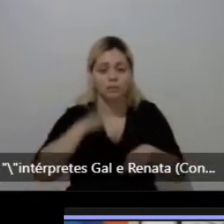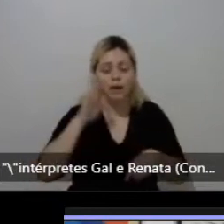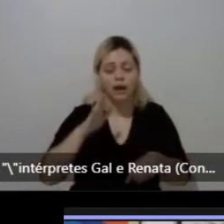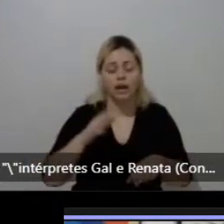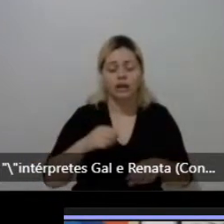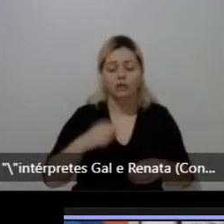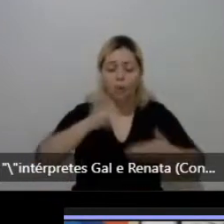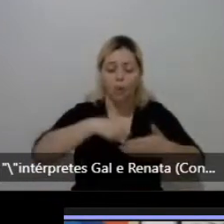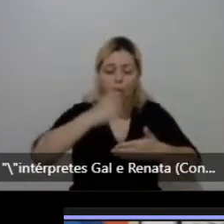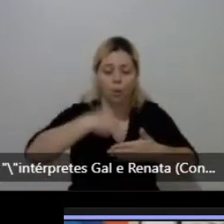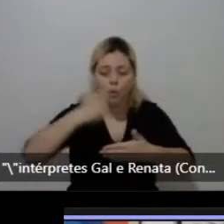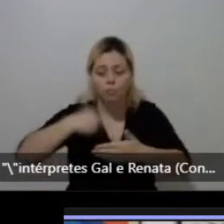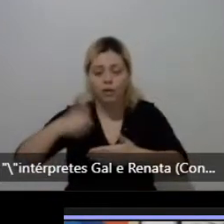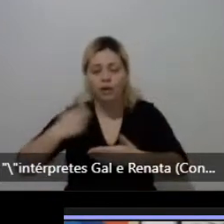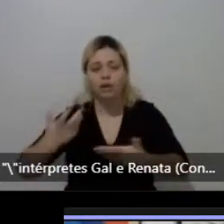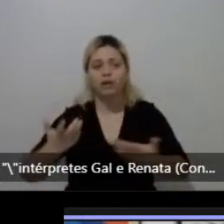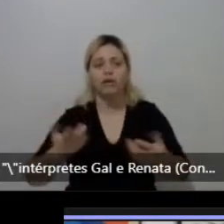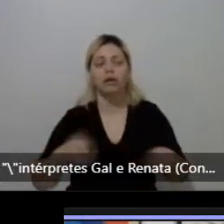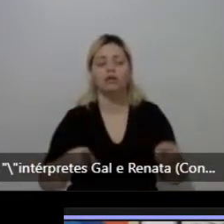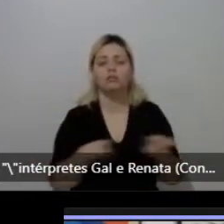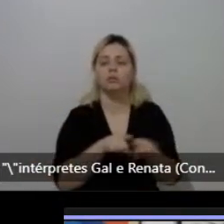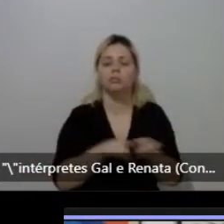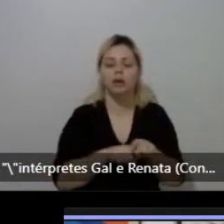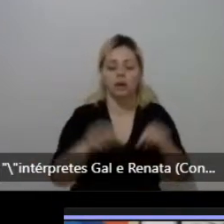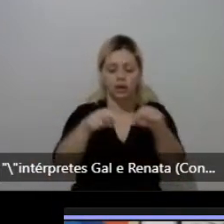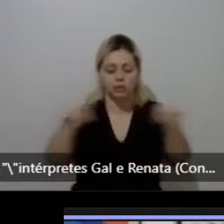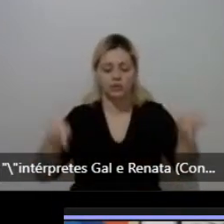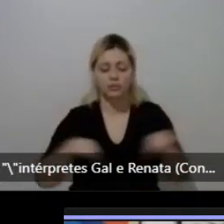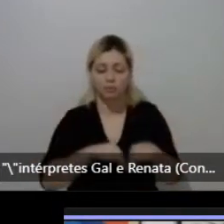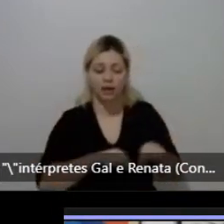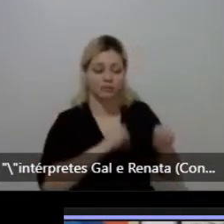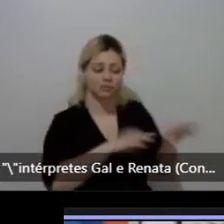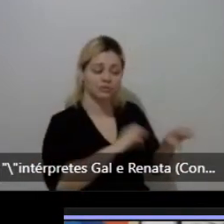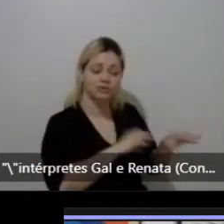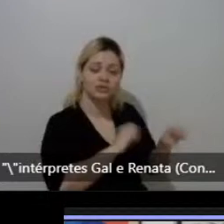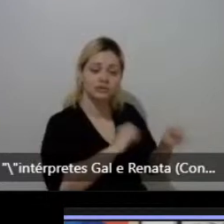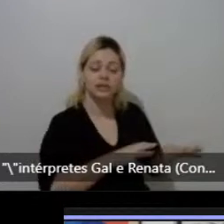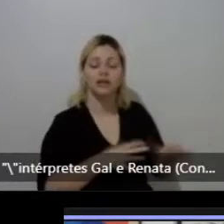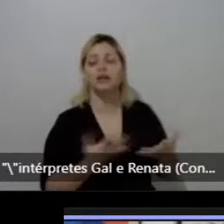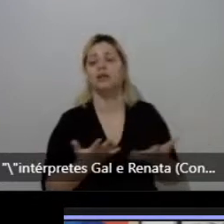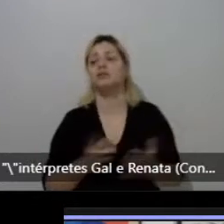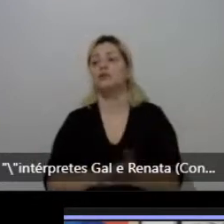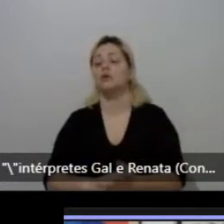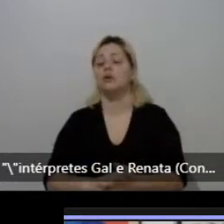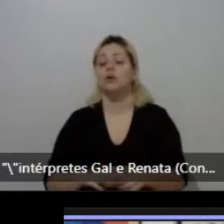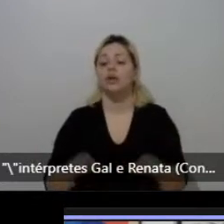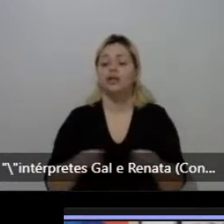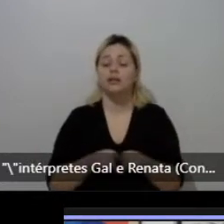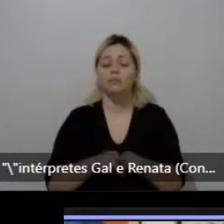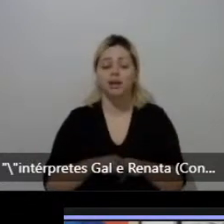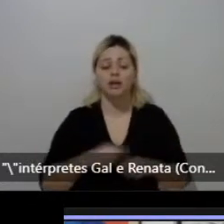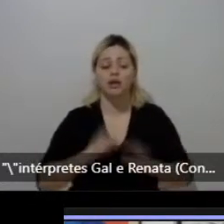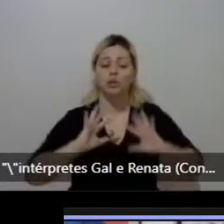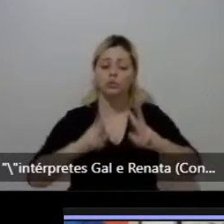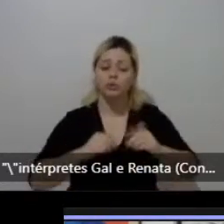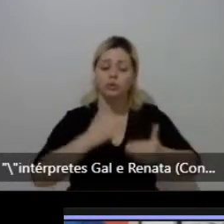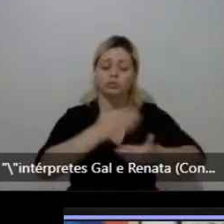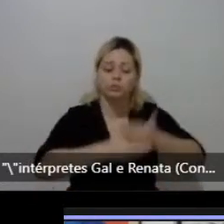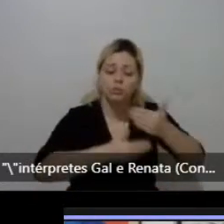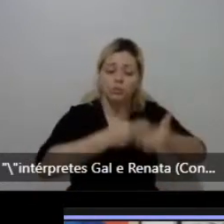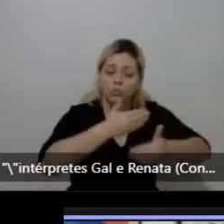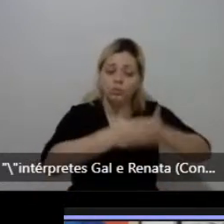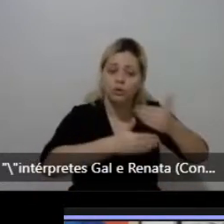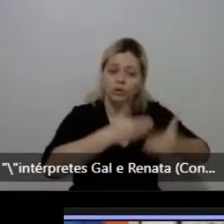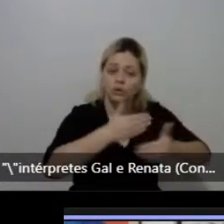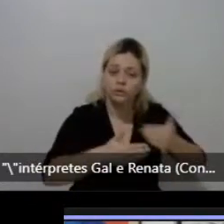nos bairros, de espaços de processos educativos nesses bairros, né? Então, a partir de processos, né, de autonomia, a